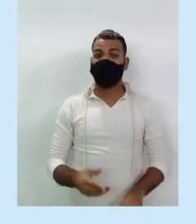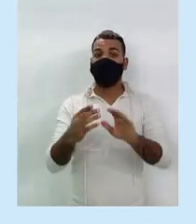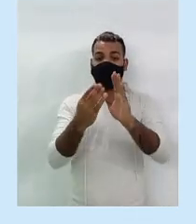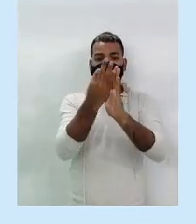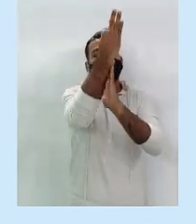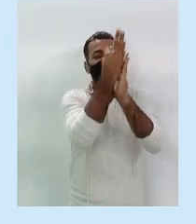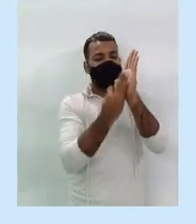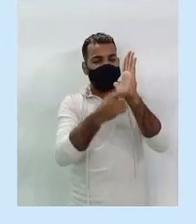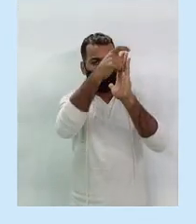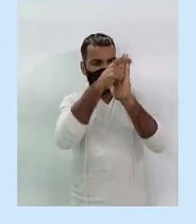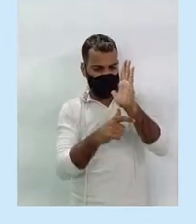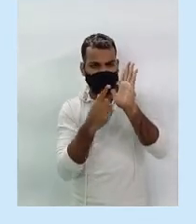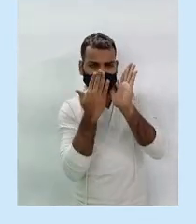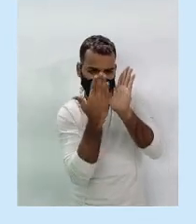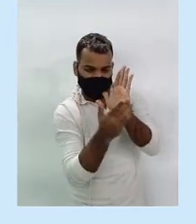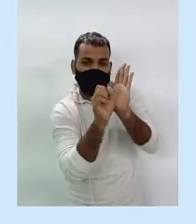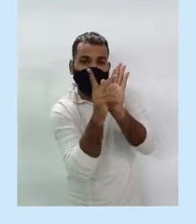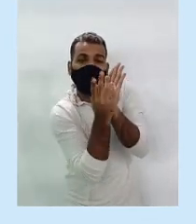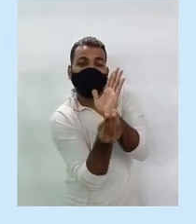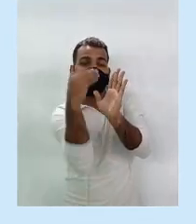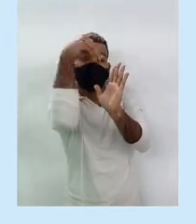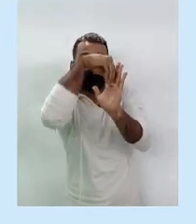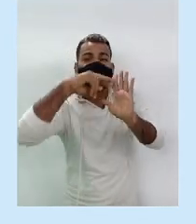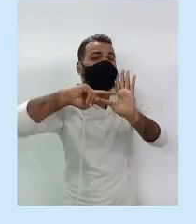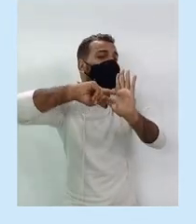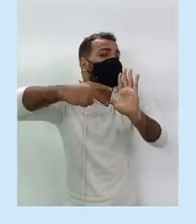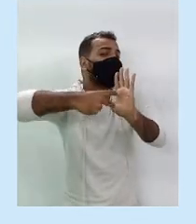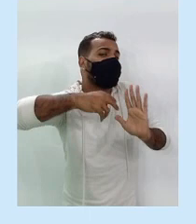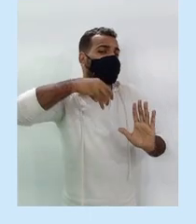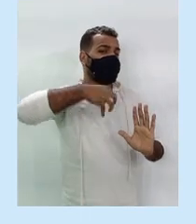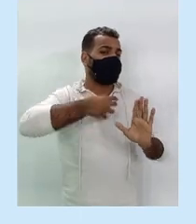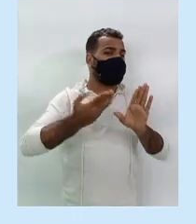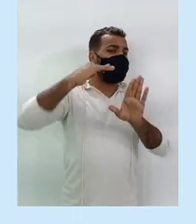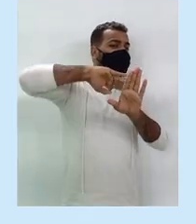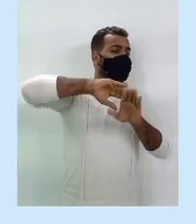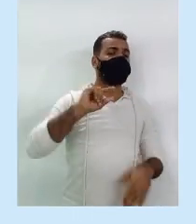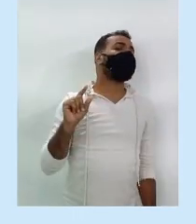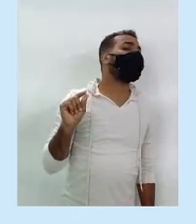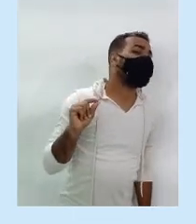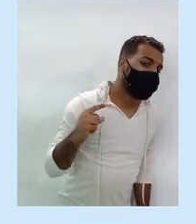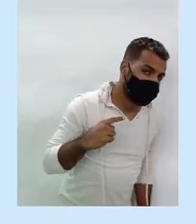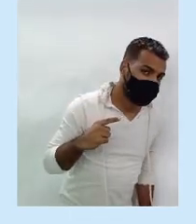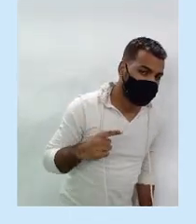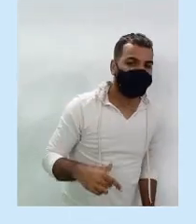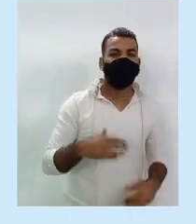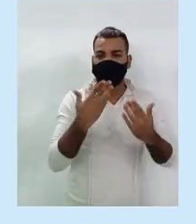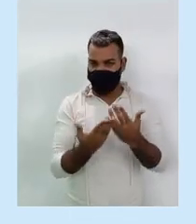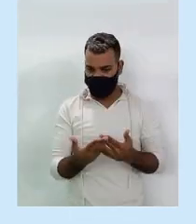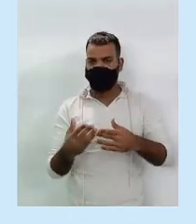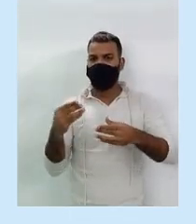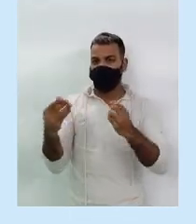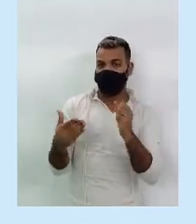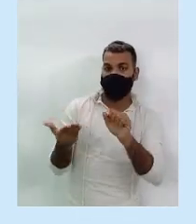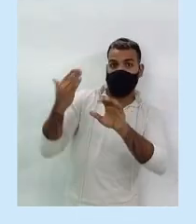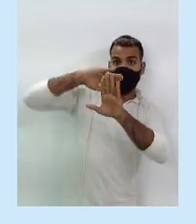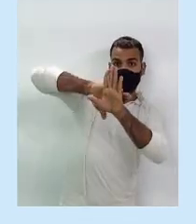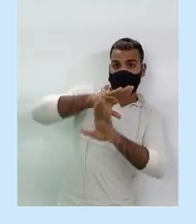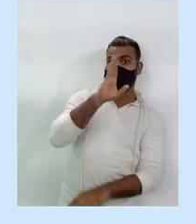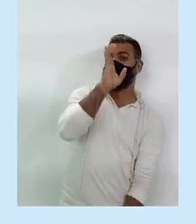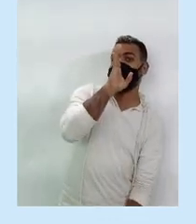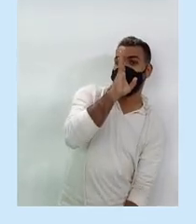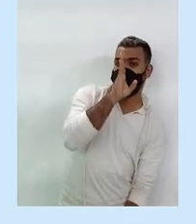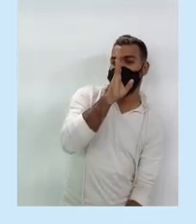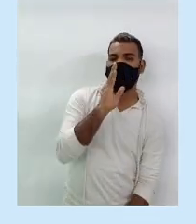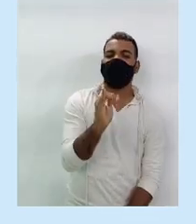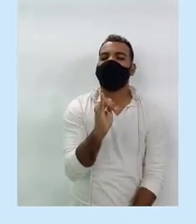do texto, dentro do texto. Ficou na intencionalidade, é o implícito, o não